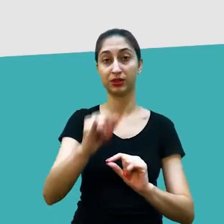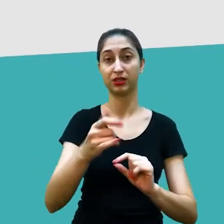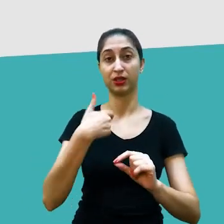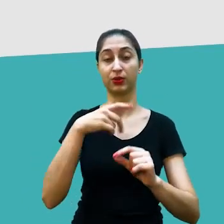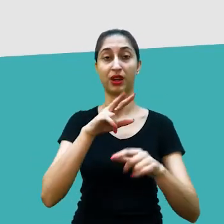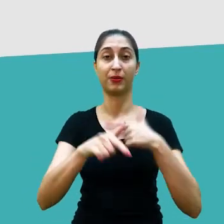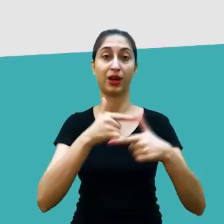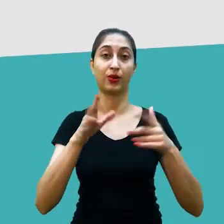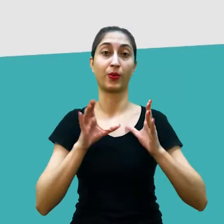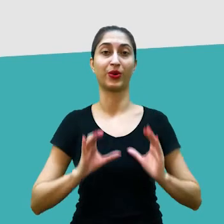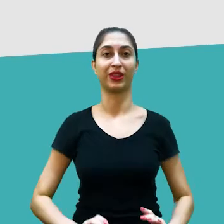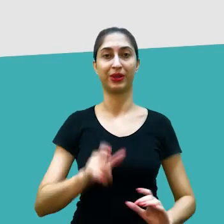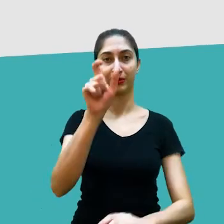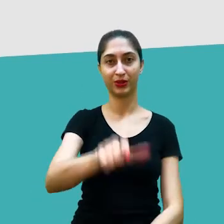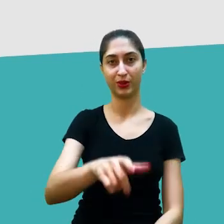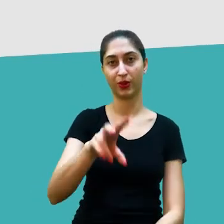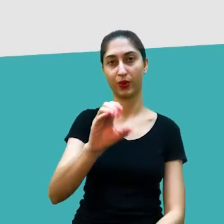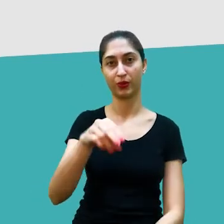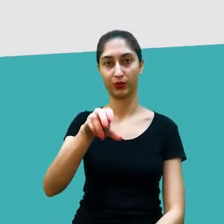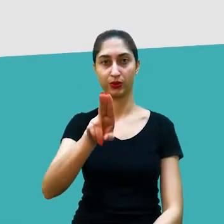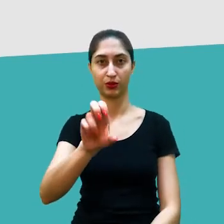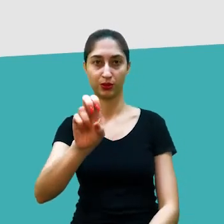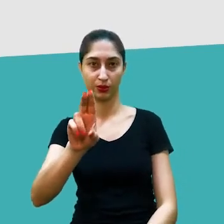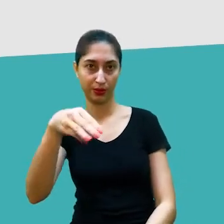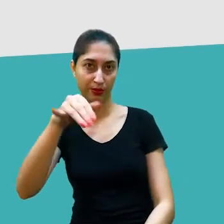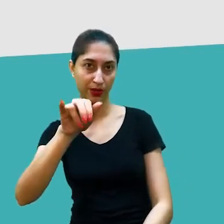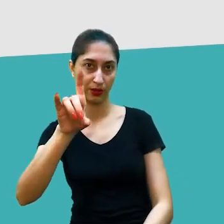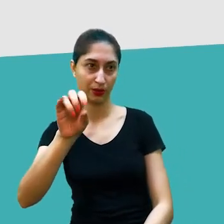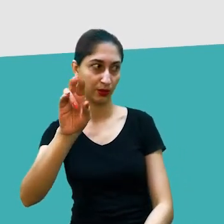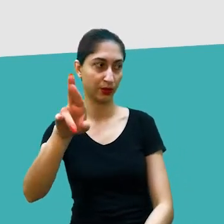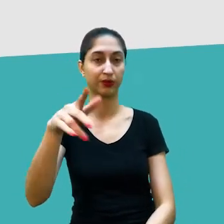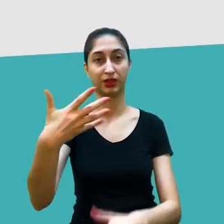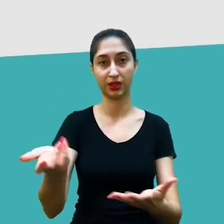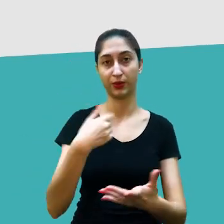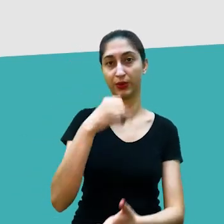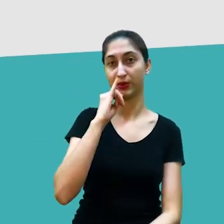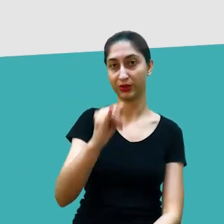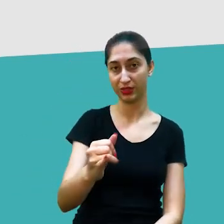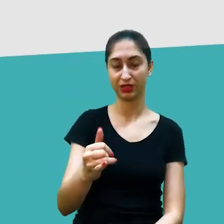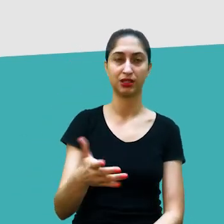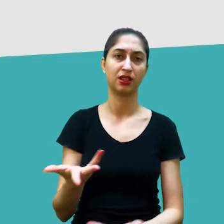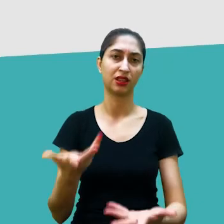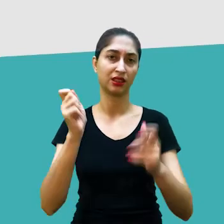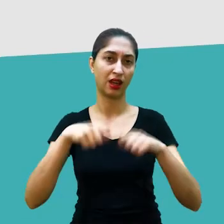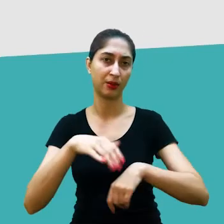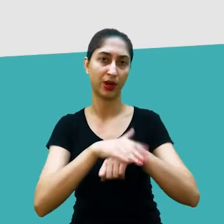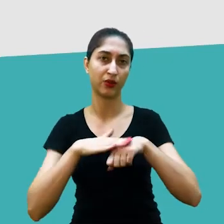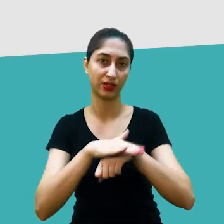que eu falei isso, né? Porque aí isso abre mais possibilidade de conversa. E claro, né, abriu. Ele disse: mas o que é isso,